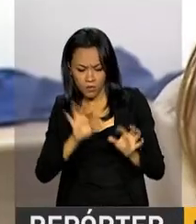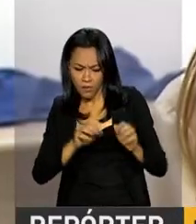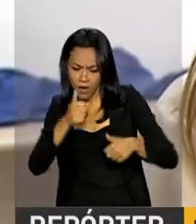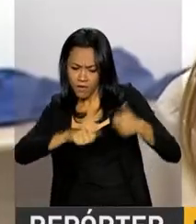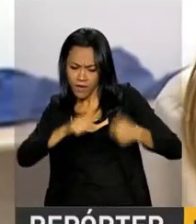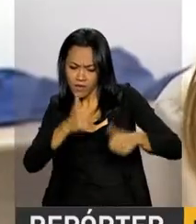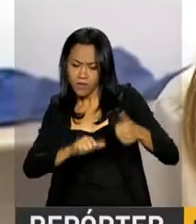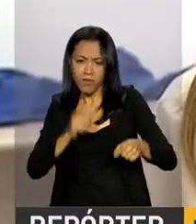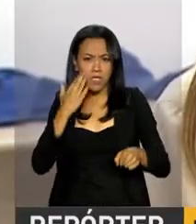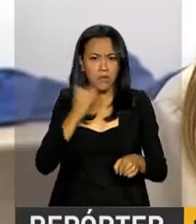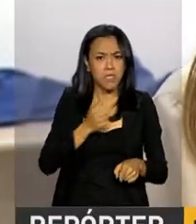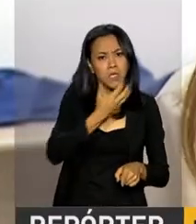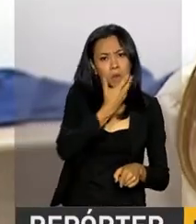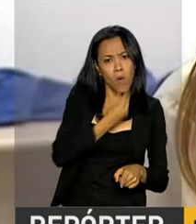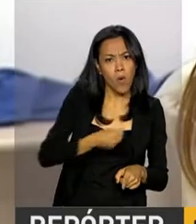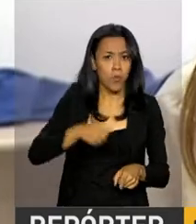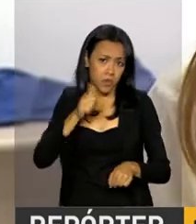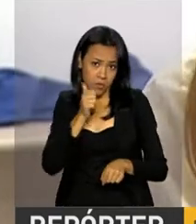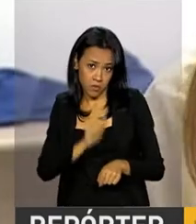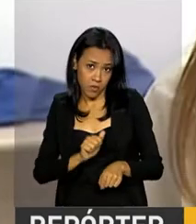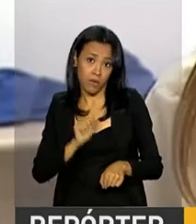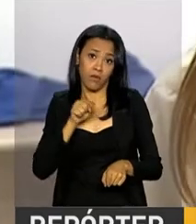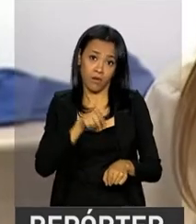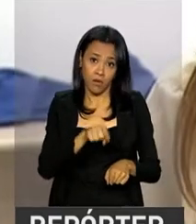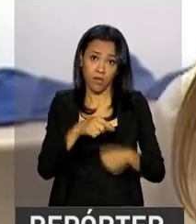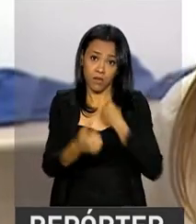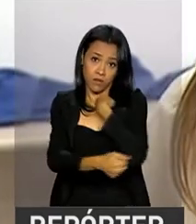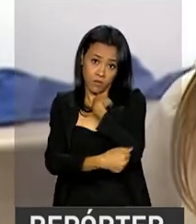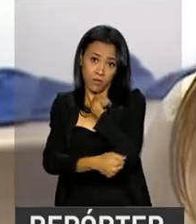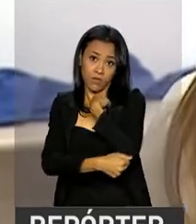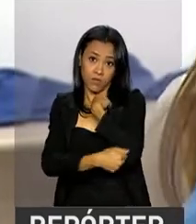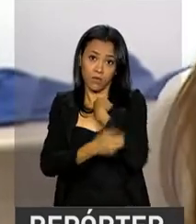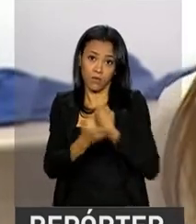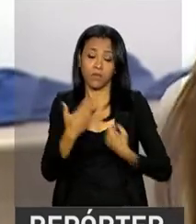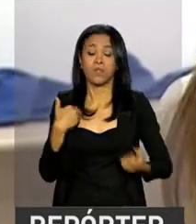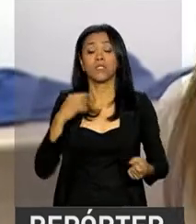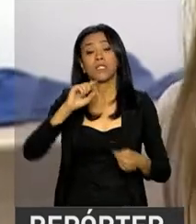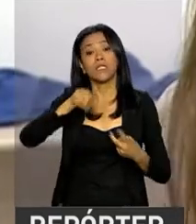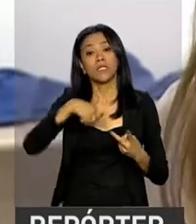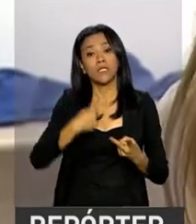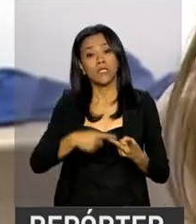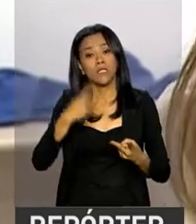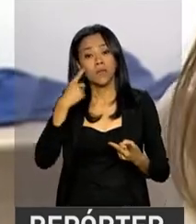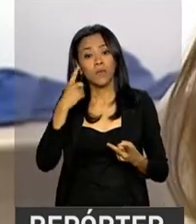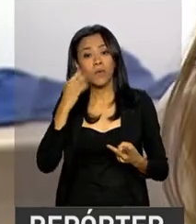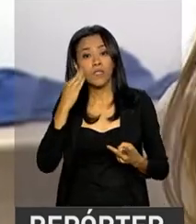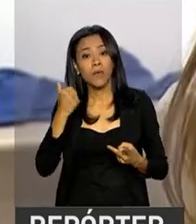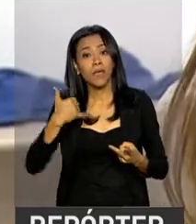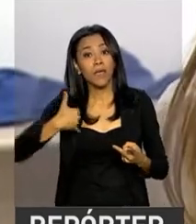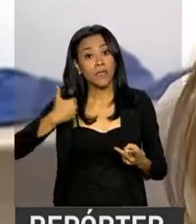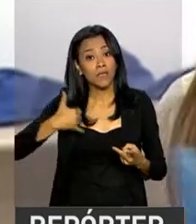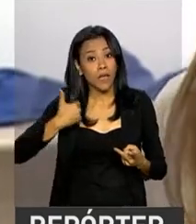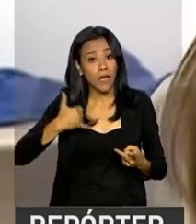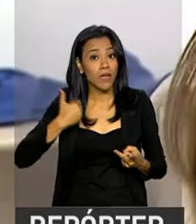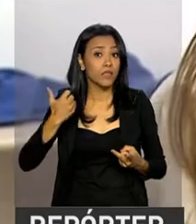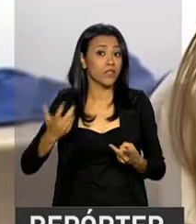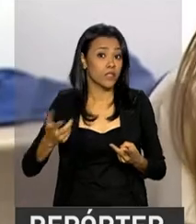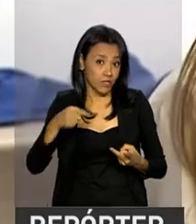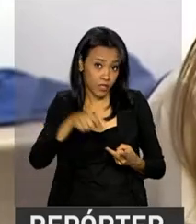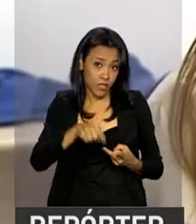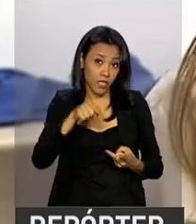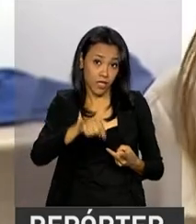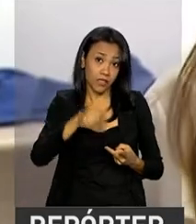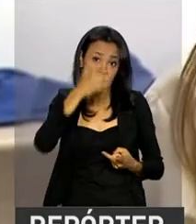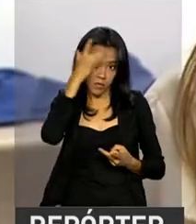sexo na praia identificar o sexo dos indivíduos dos esqueletos a gente faz uma análise dos marcadores de idade para saber a idade que os